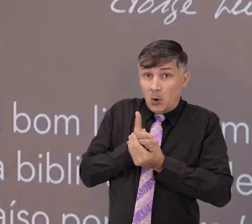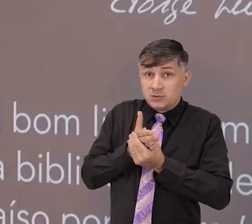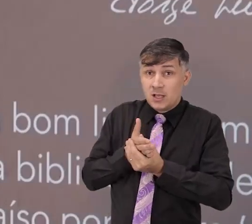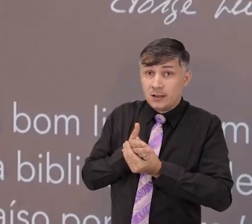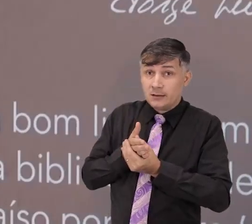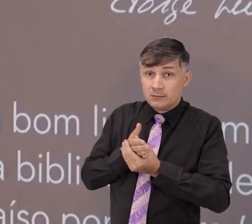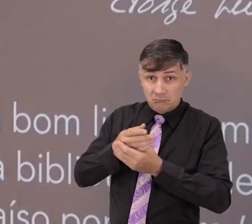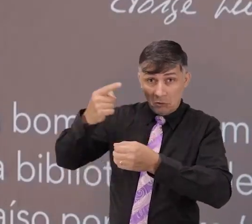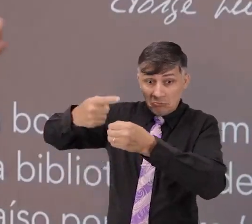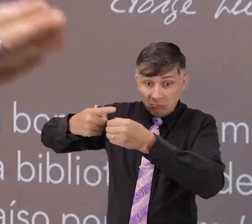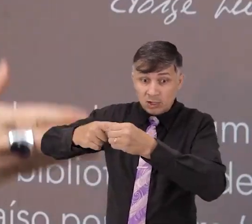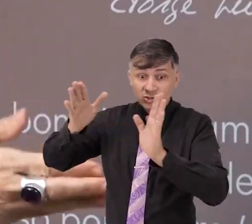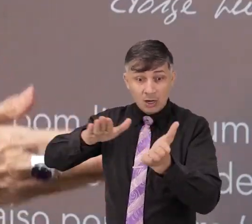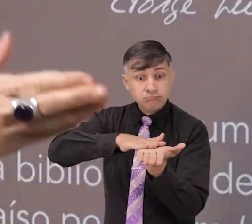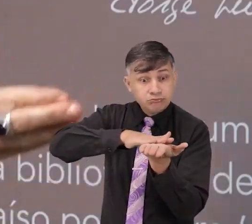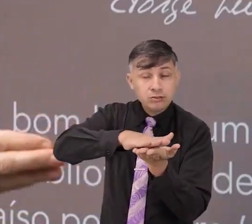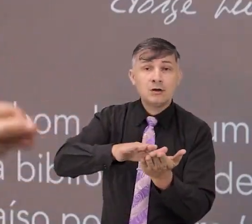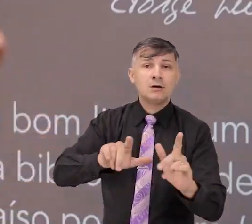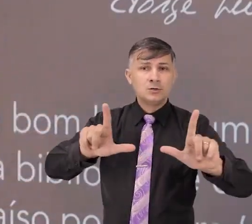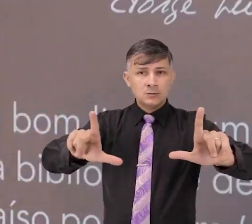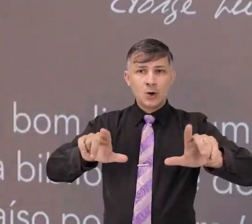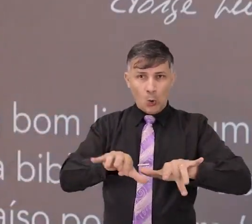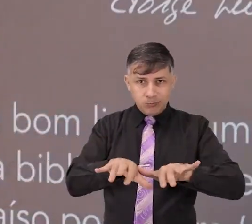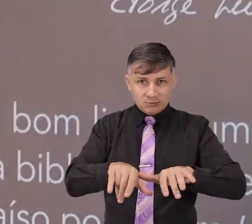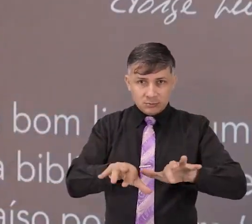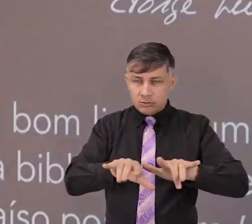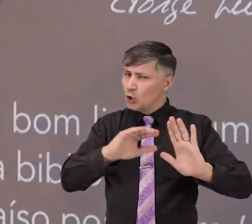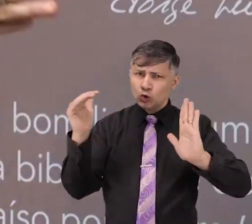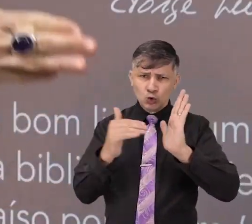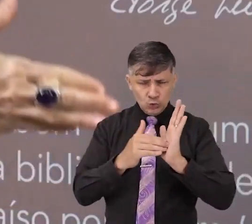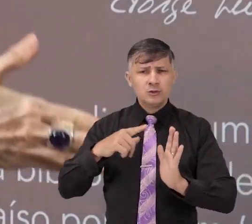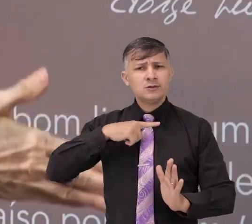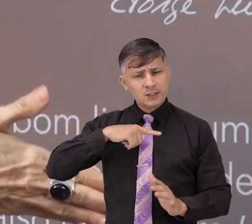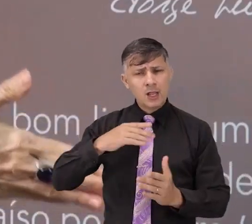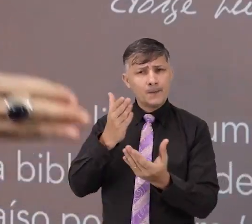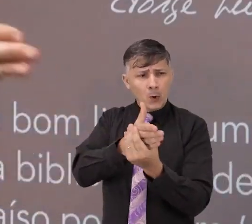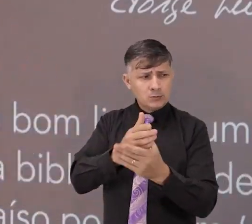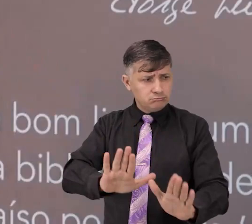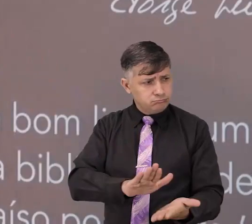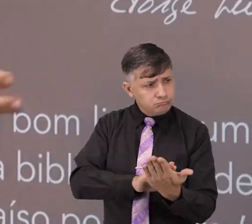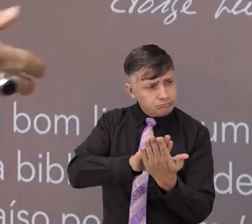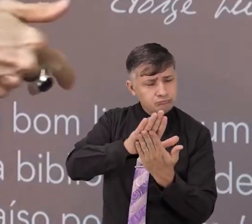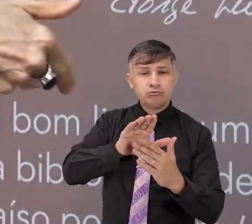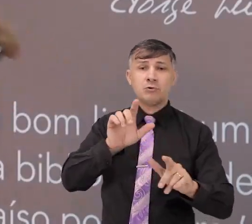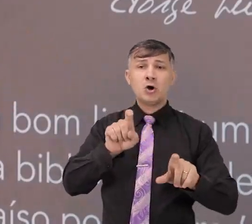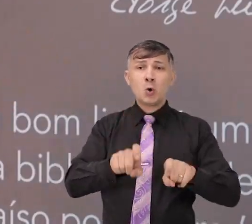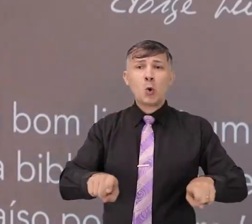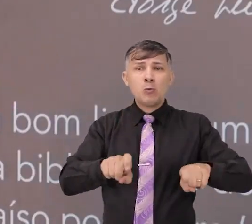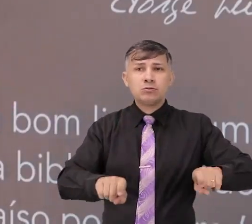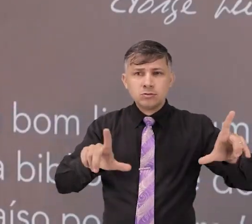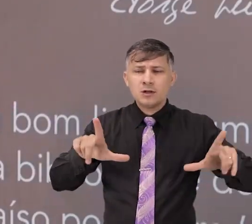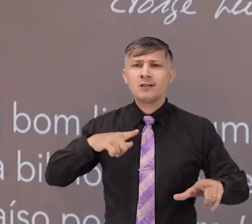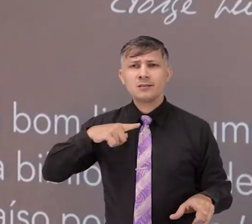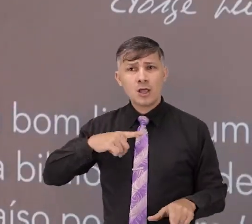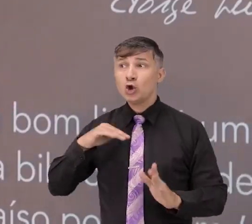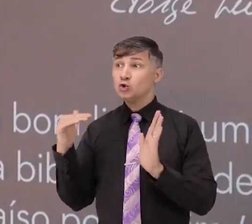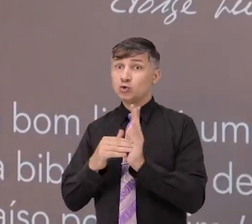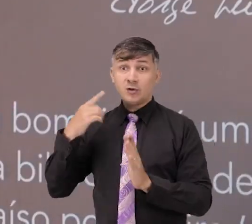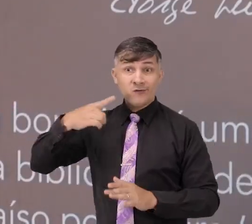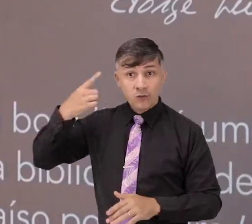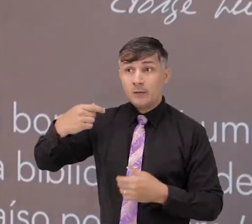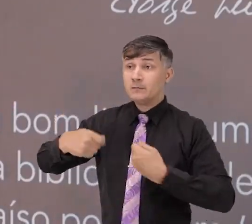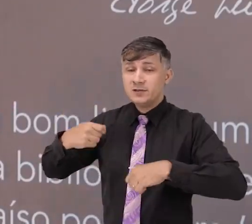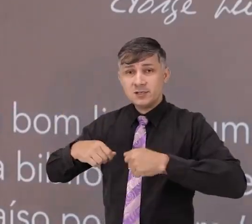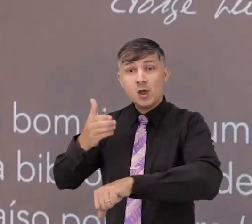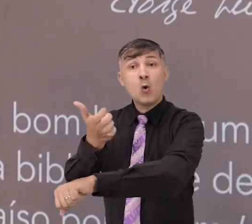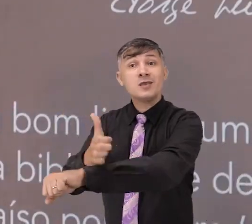qualquer advogado tem que pelo menos ter um advogado júnior ou uma advogada estagiária, né, que vai, na verdade,